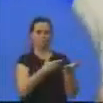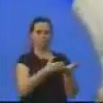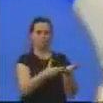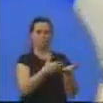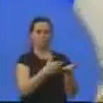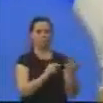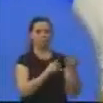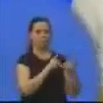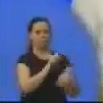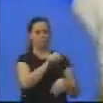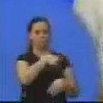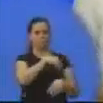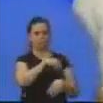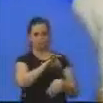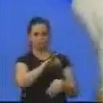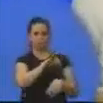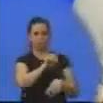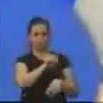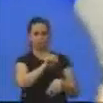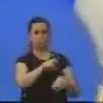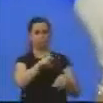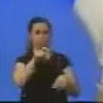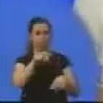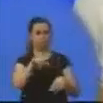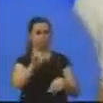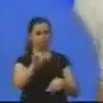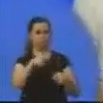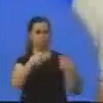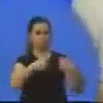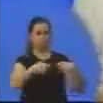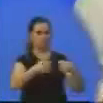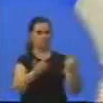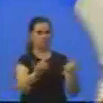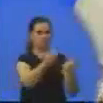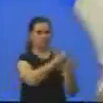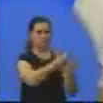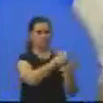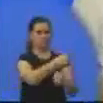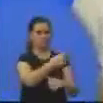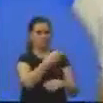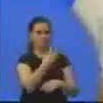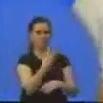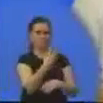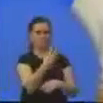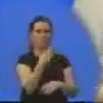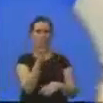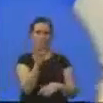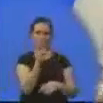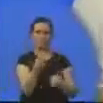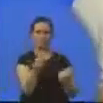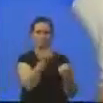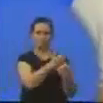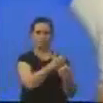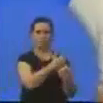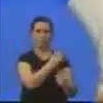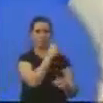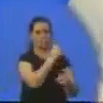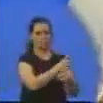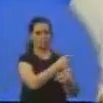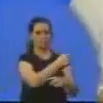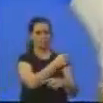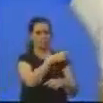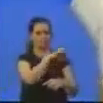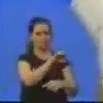x e y. Então vamos lá. Você vai fazer as contas e conferir, então vai substituir o menos 3 em f e vai encontrar menos 9.